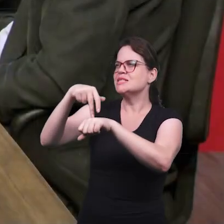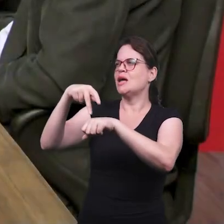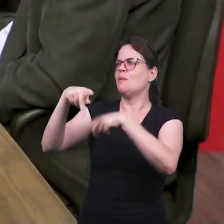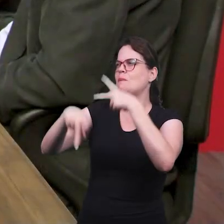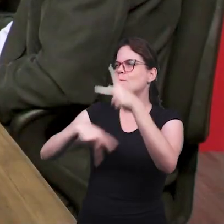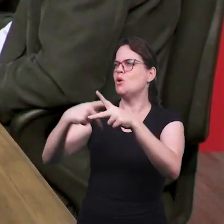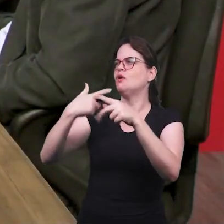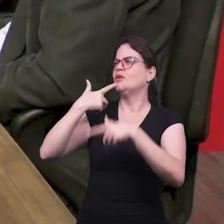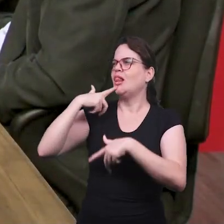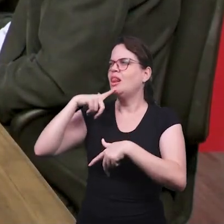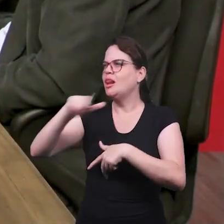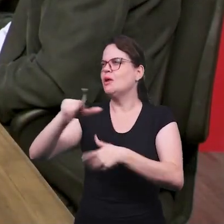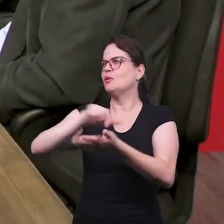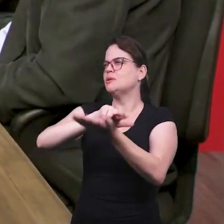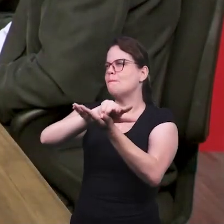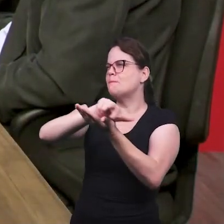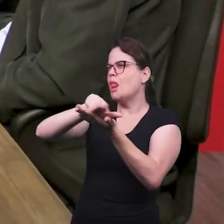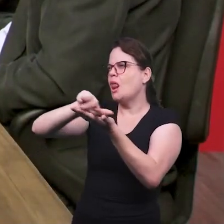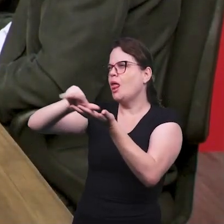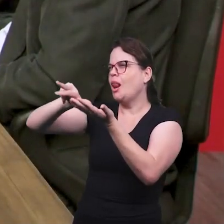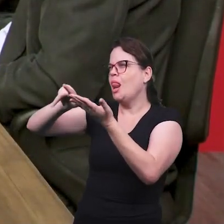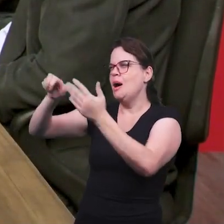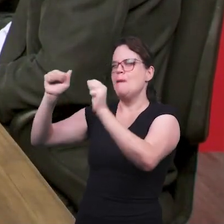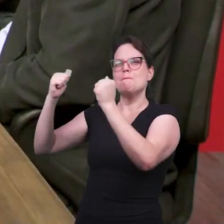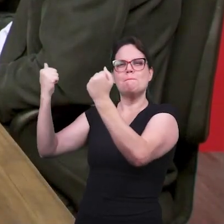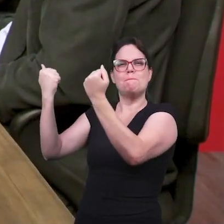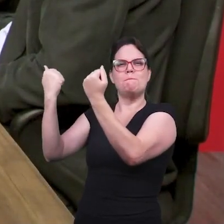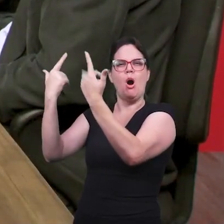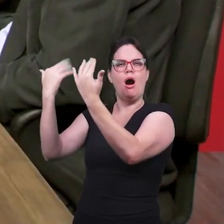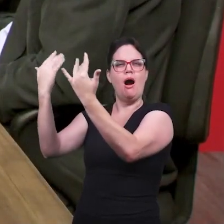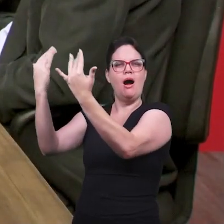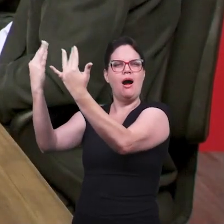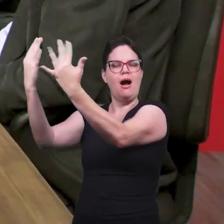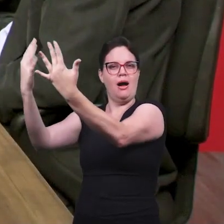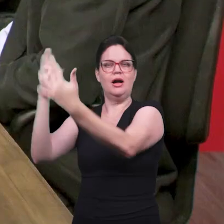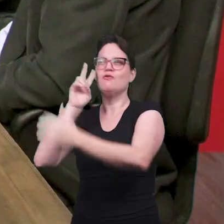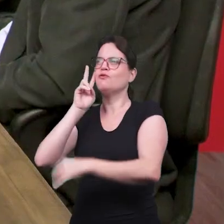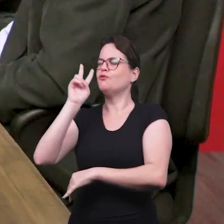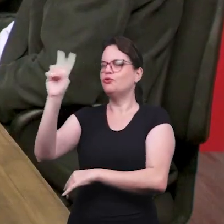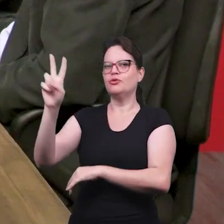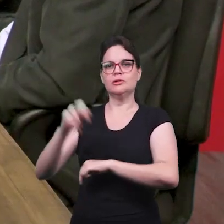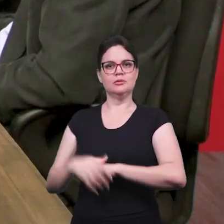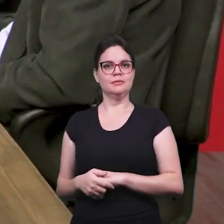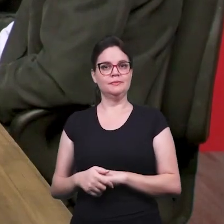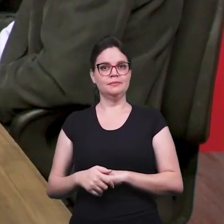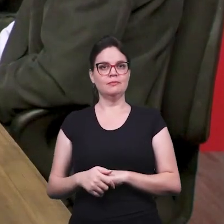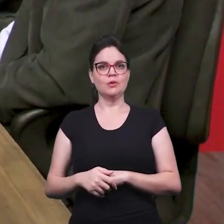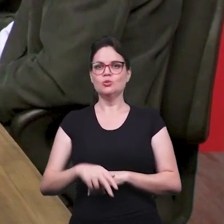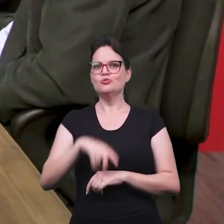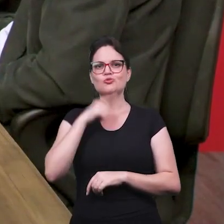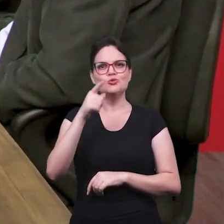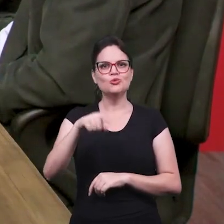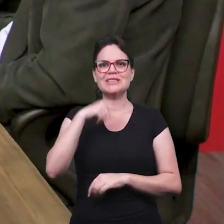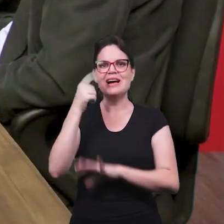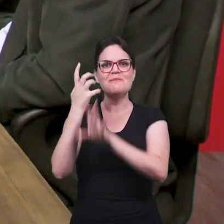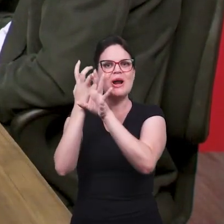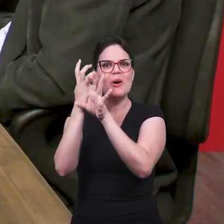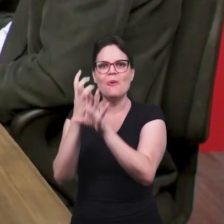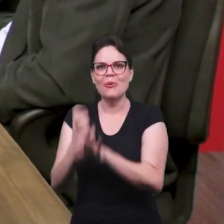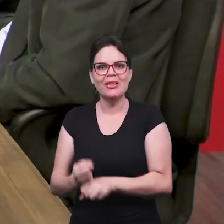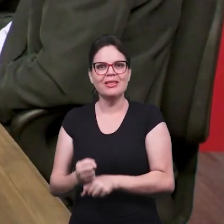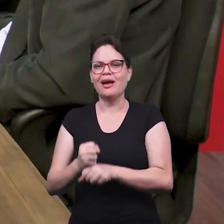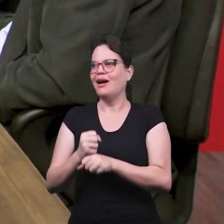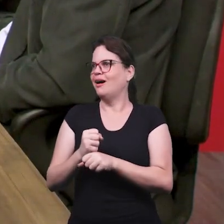pode... Acho que esse aspecto aqui é interessante, porque só, ninguém, a qual ninguém podia contar. Aqui se cumpre